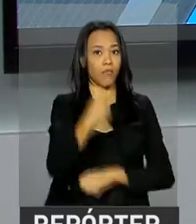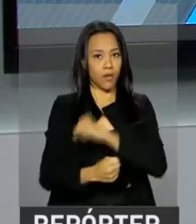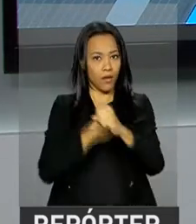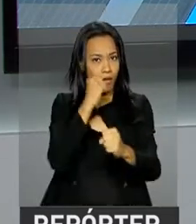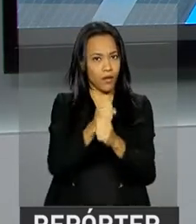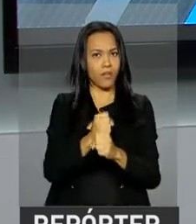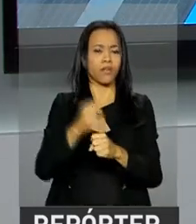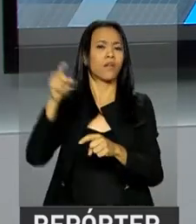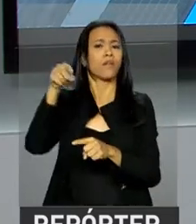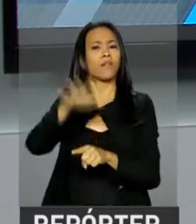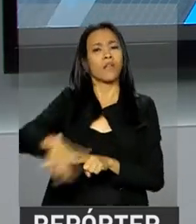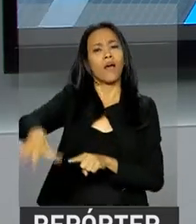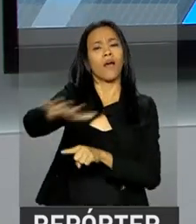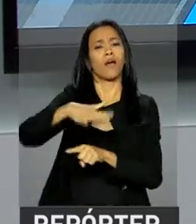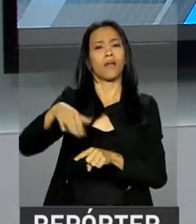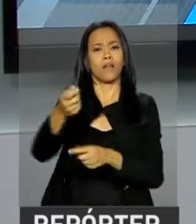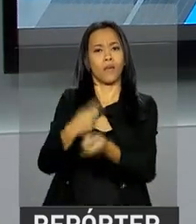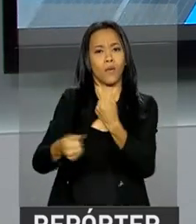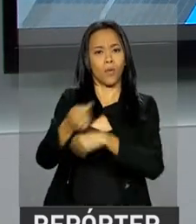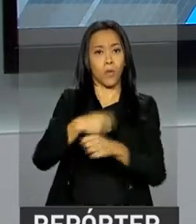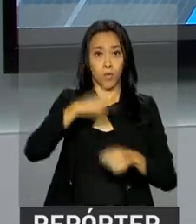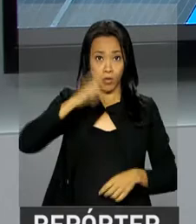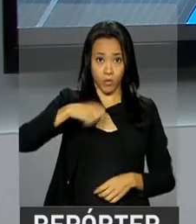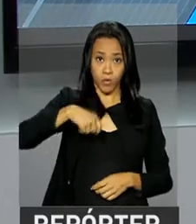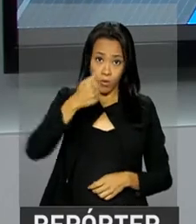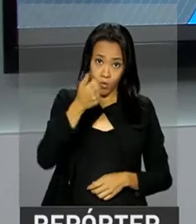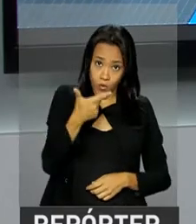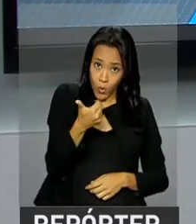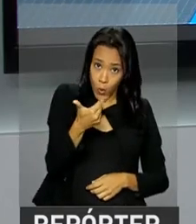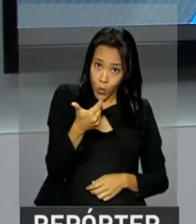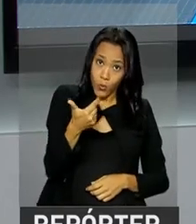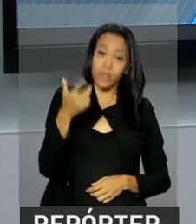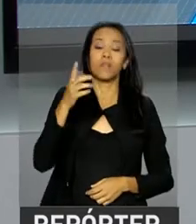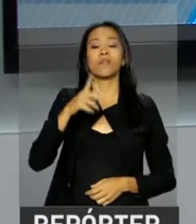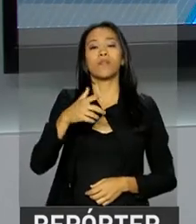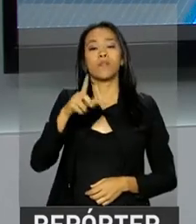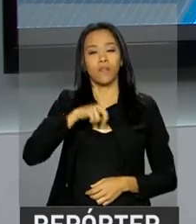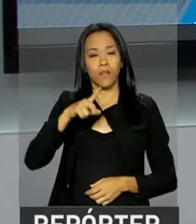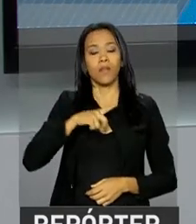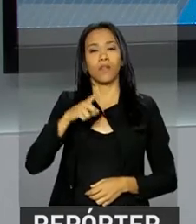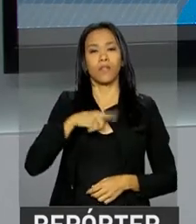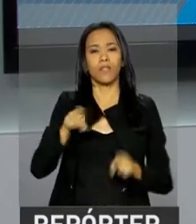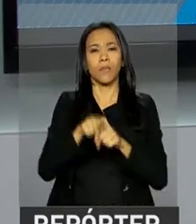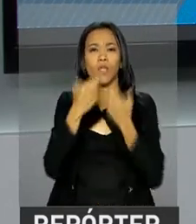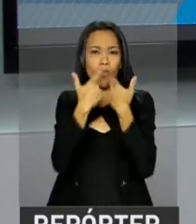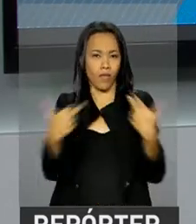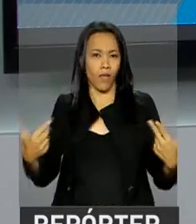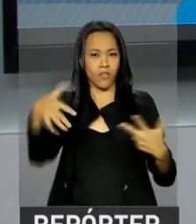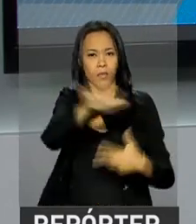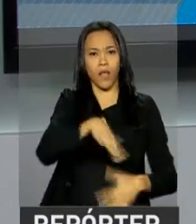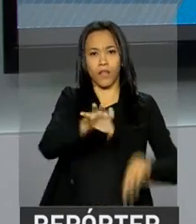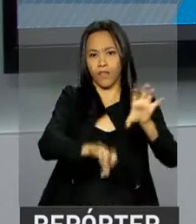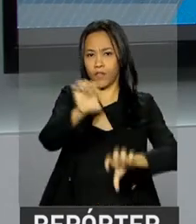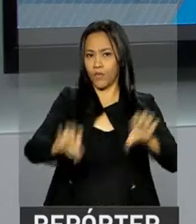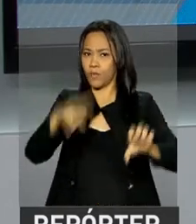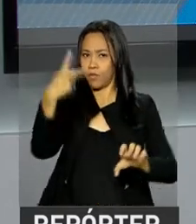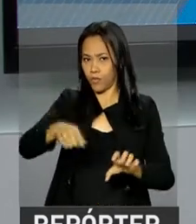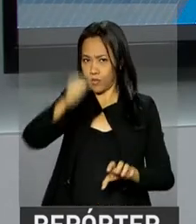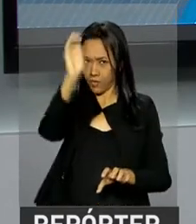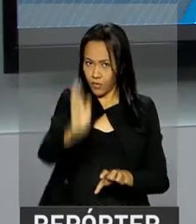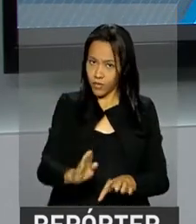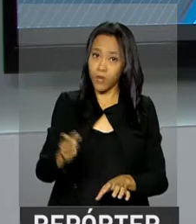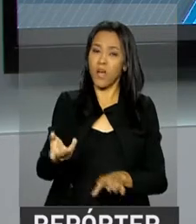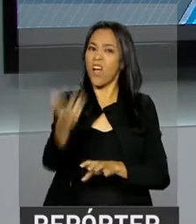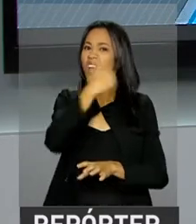medidas na área econômica, esses 12 meses de governo trouxeram também novidades para o setor de infraestrutura do país.